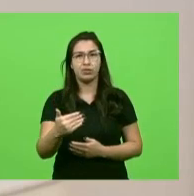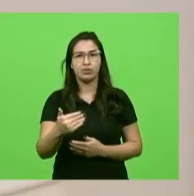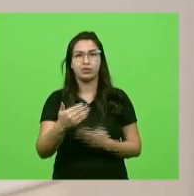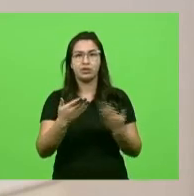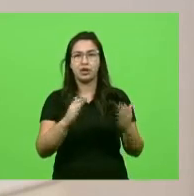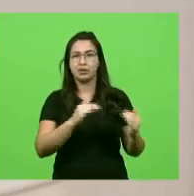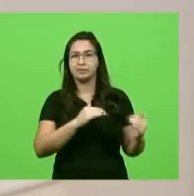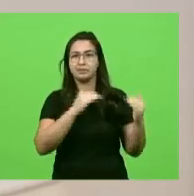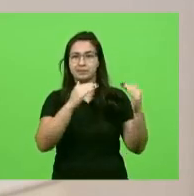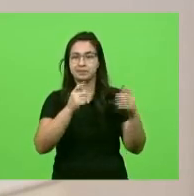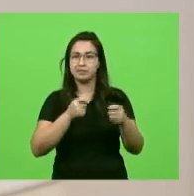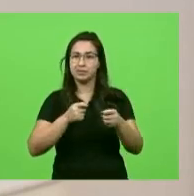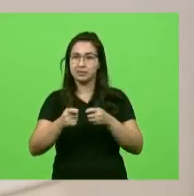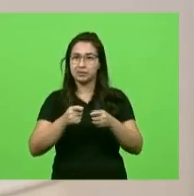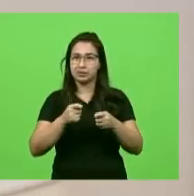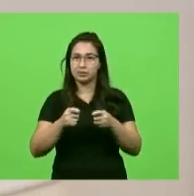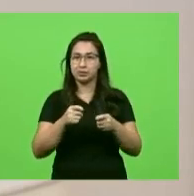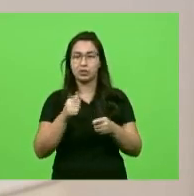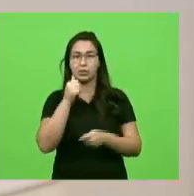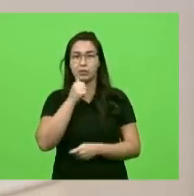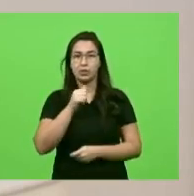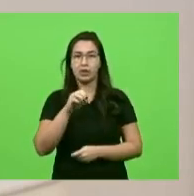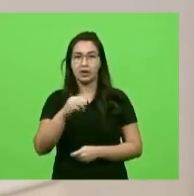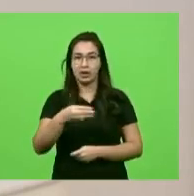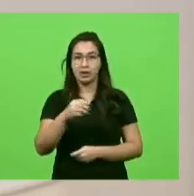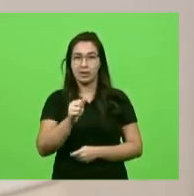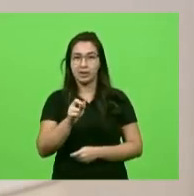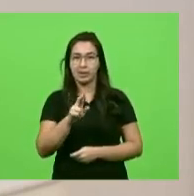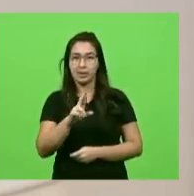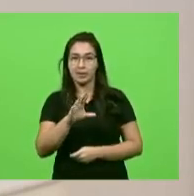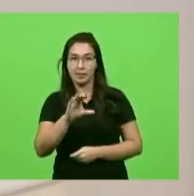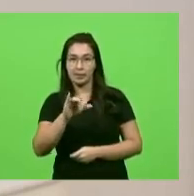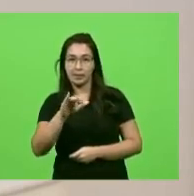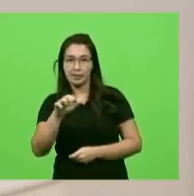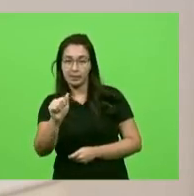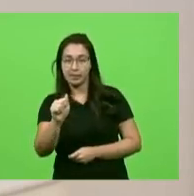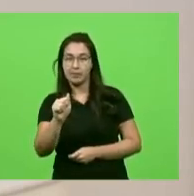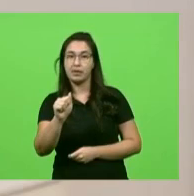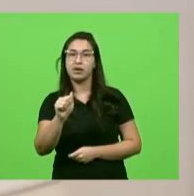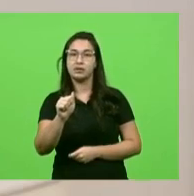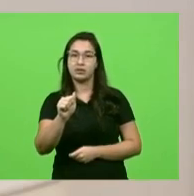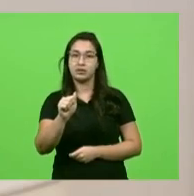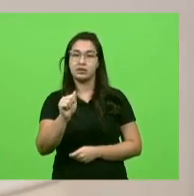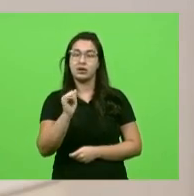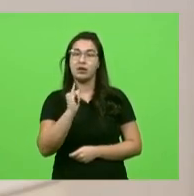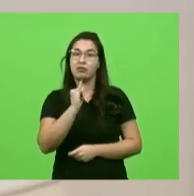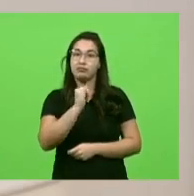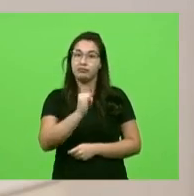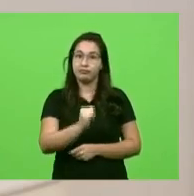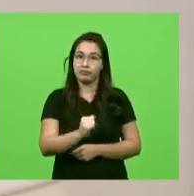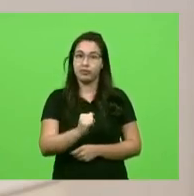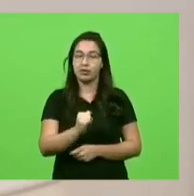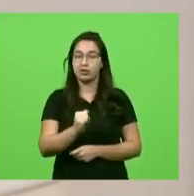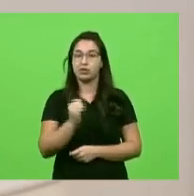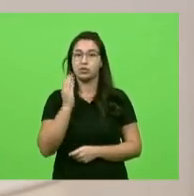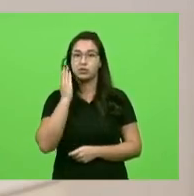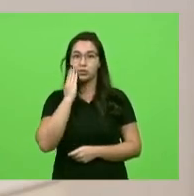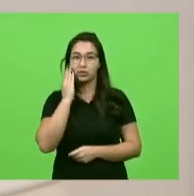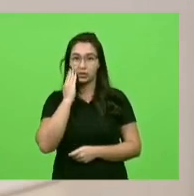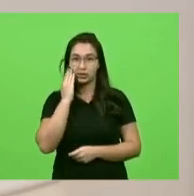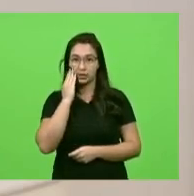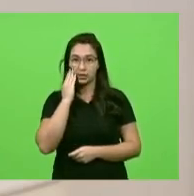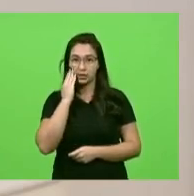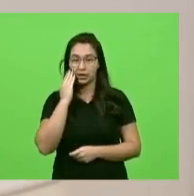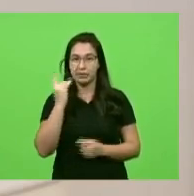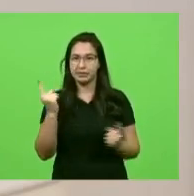gestão administrativa, senhora Márcia Regina Jeremias Pauli, considerando a avaliação da engenharia clínica que atesta a evidente